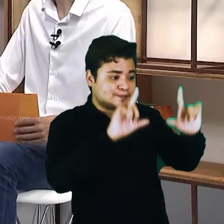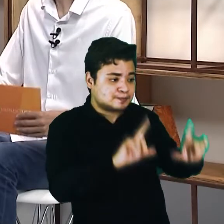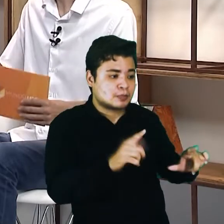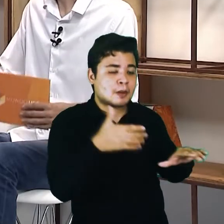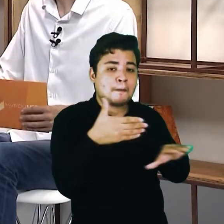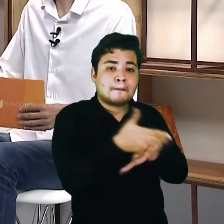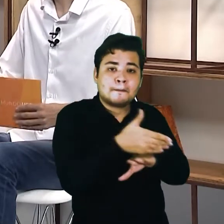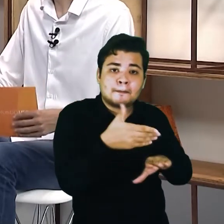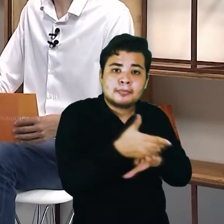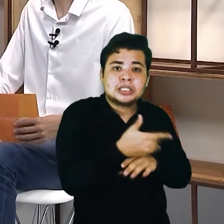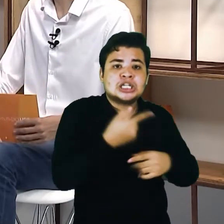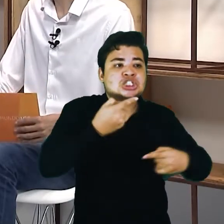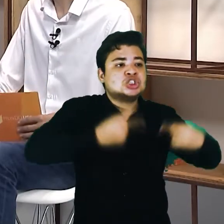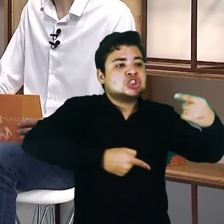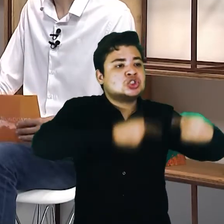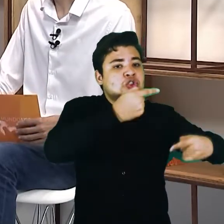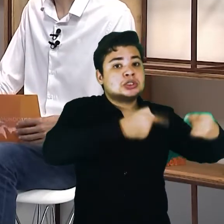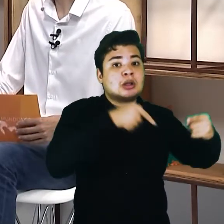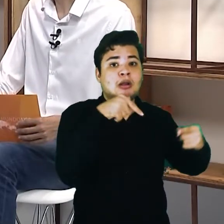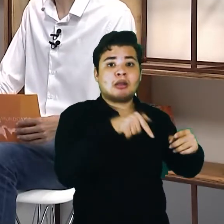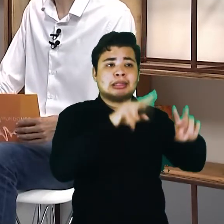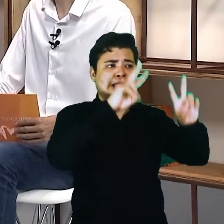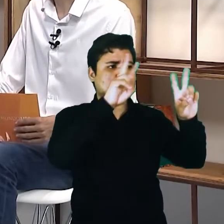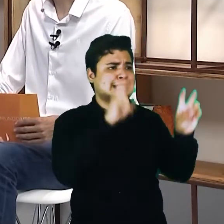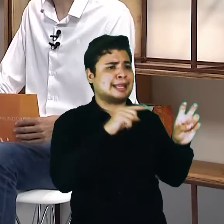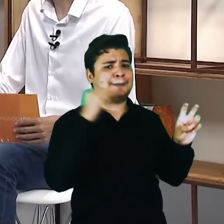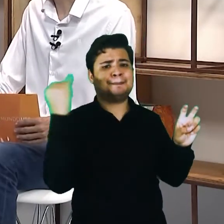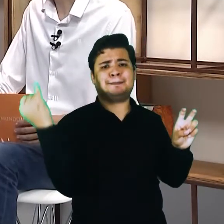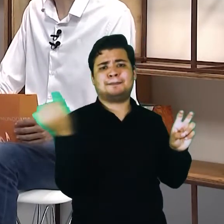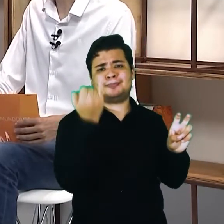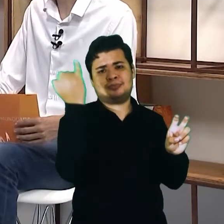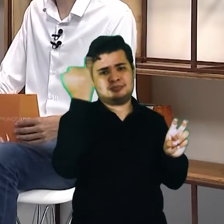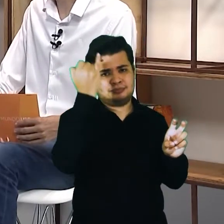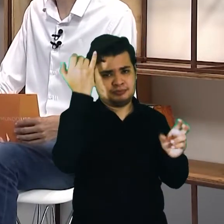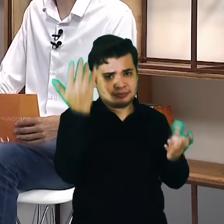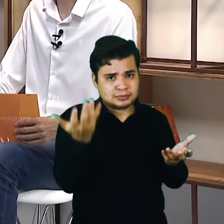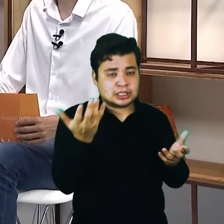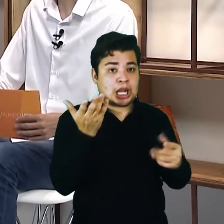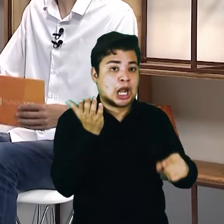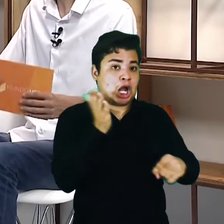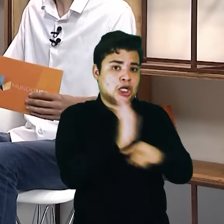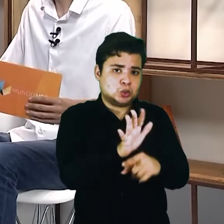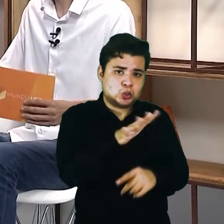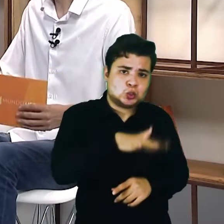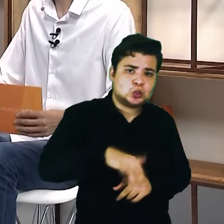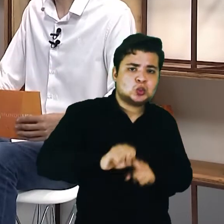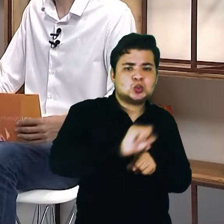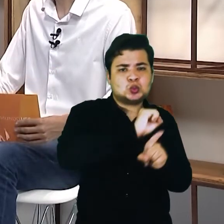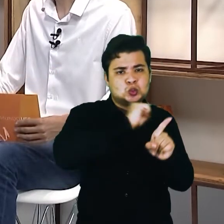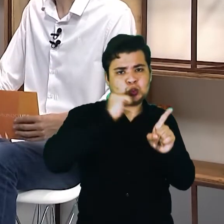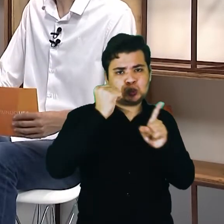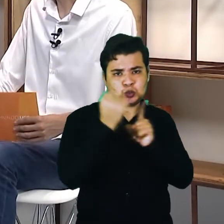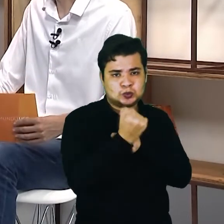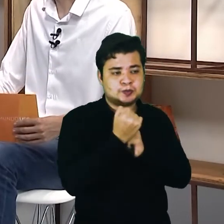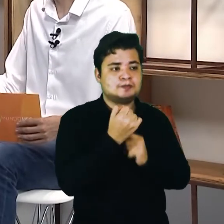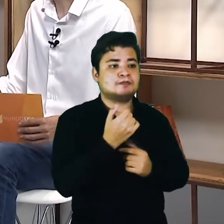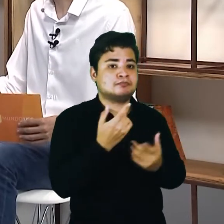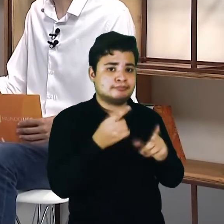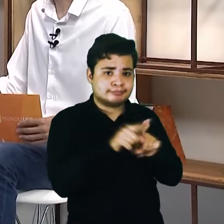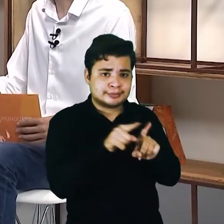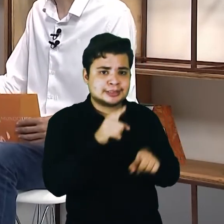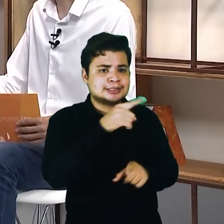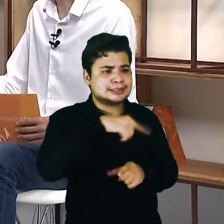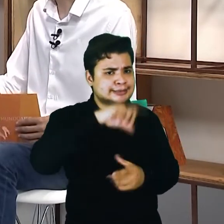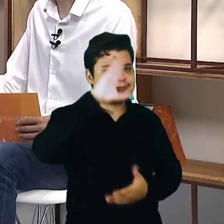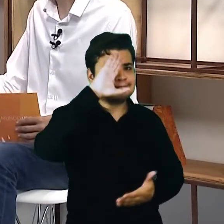vocês em estar aqui discutindo esse assunto tão importante e necessário para a sociedade. Enfim, conto